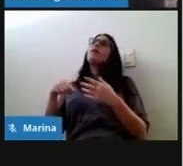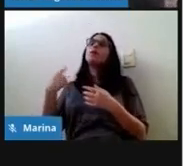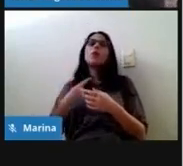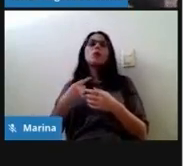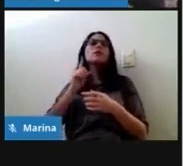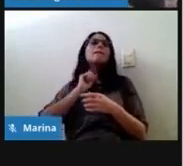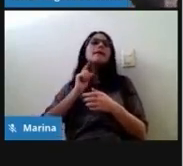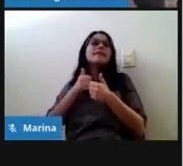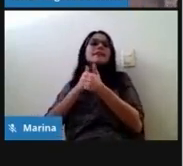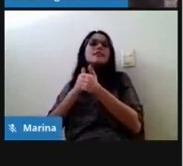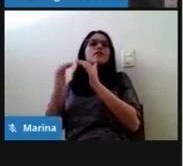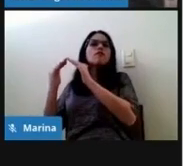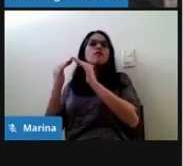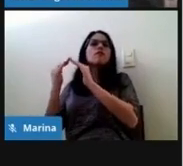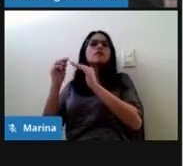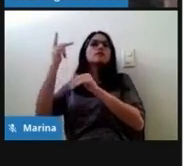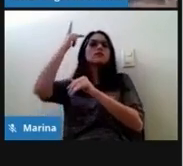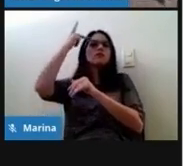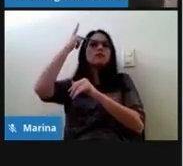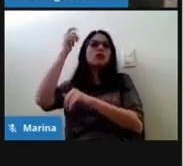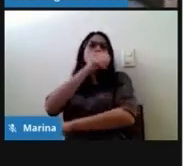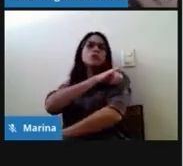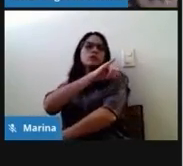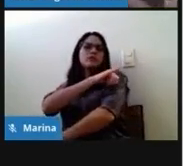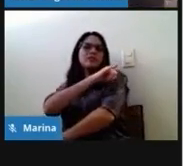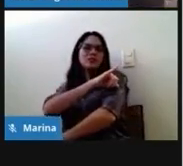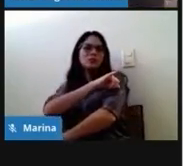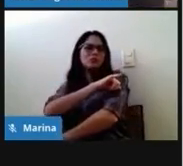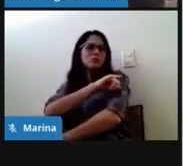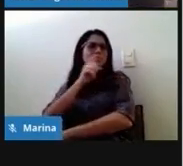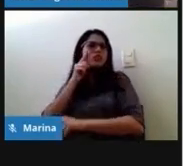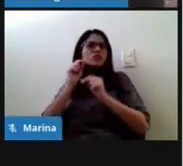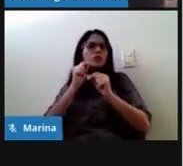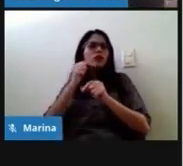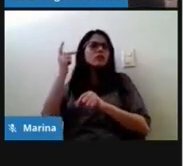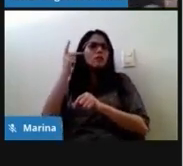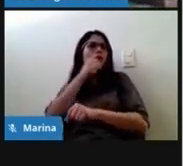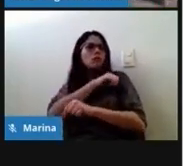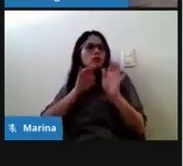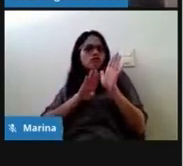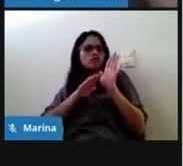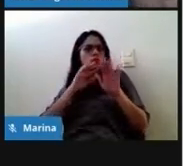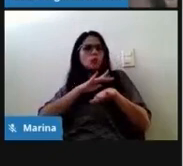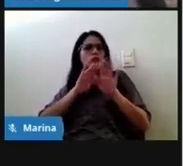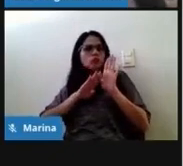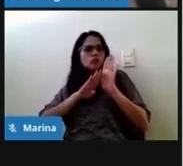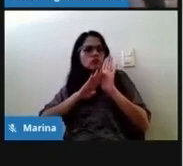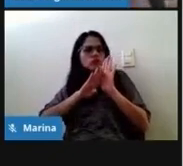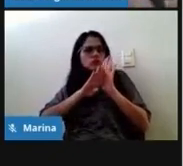Paulo, que são estados que haviam despontado no número de casos, e para isso